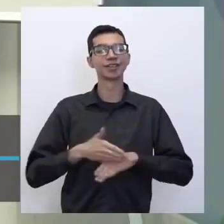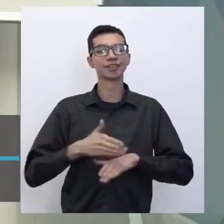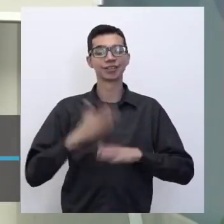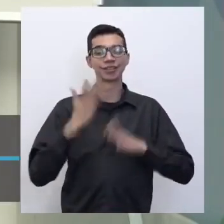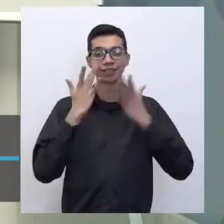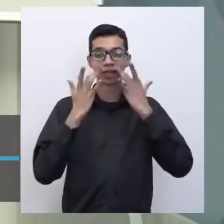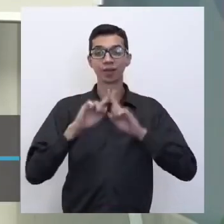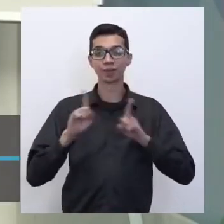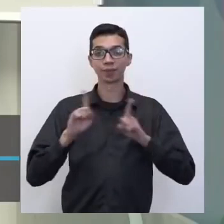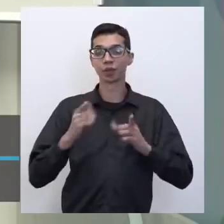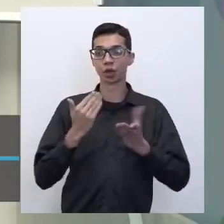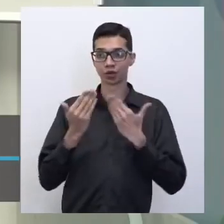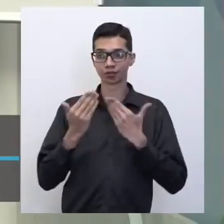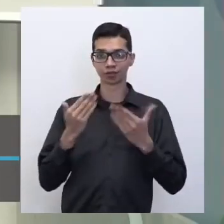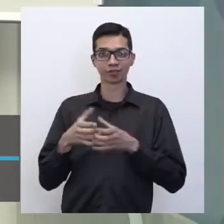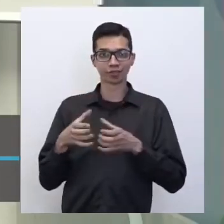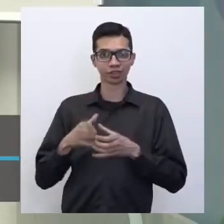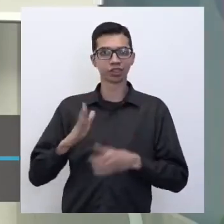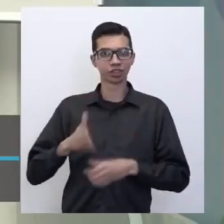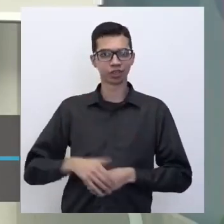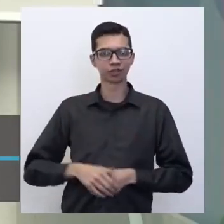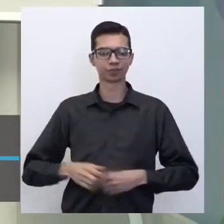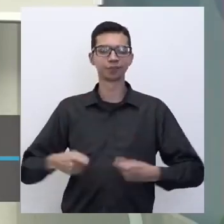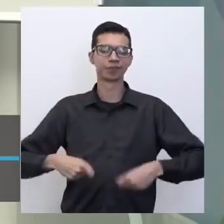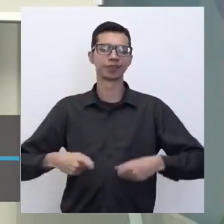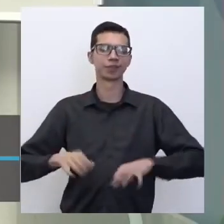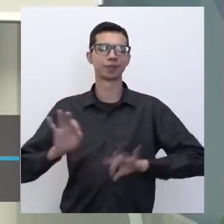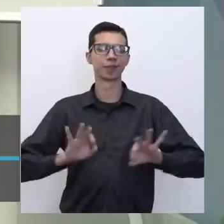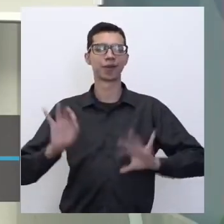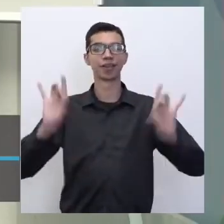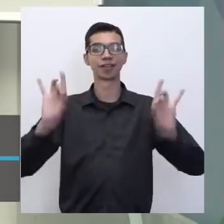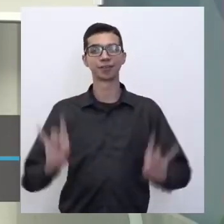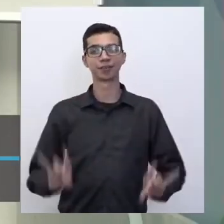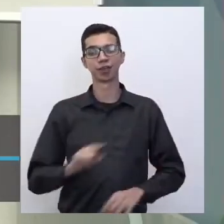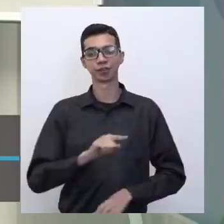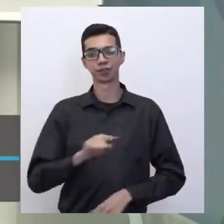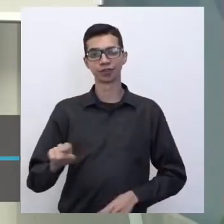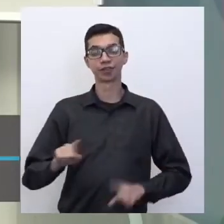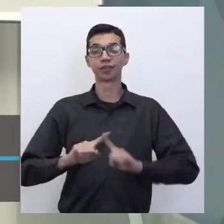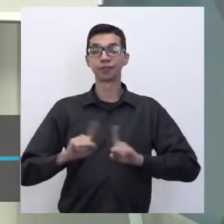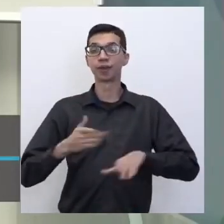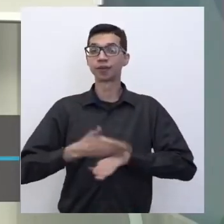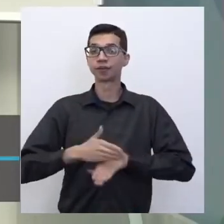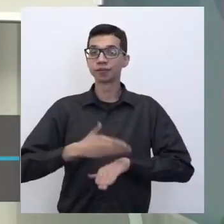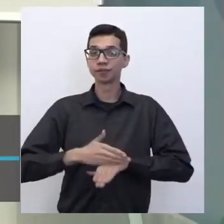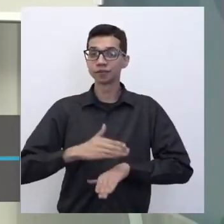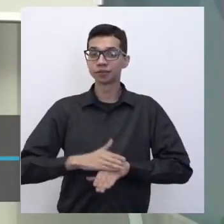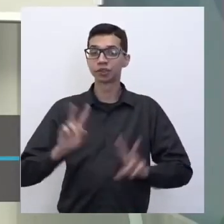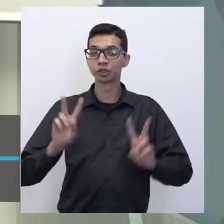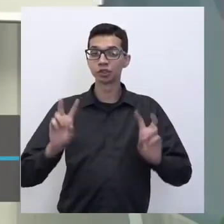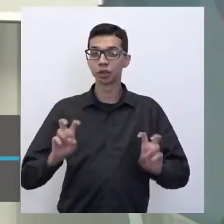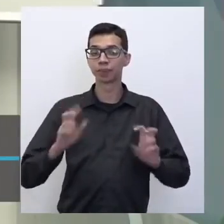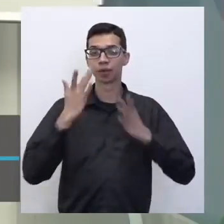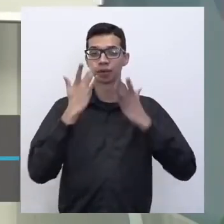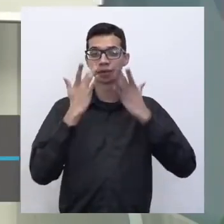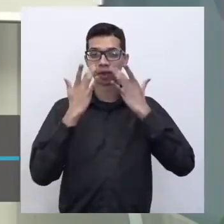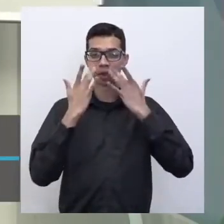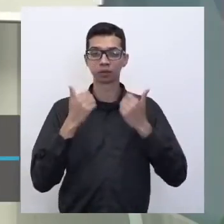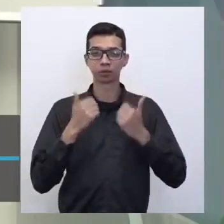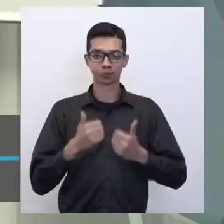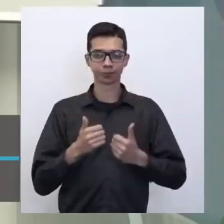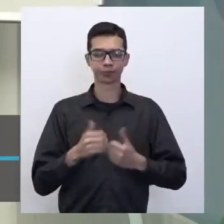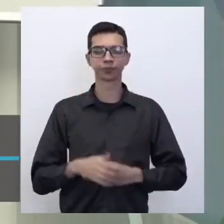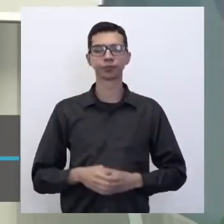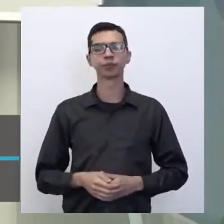minha turma aqui para que eles preparem alguma coisa especial para vocês, mais dentro da habilidade de teatro, tá certo? Vamos lá, turma. Vamos falar